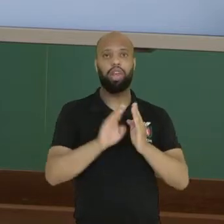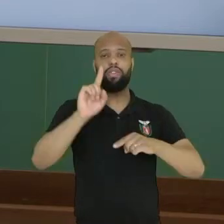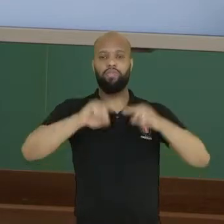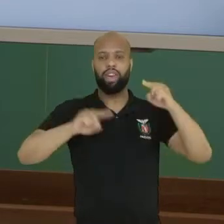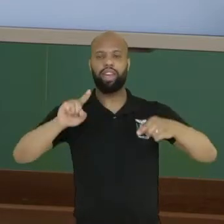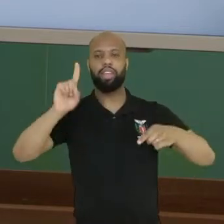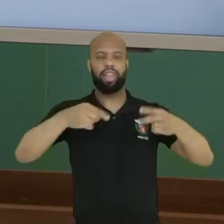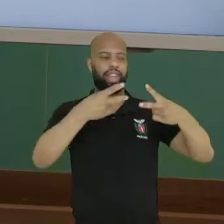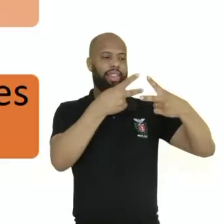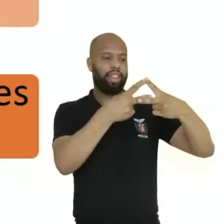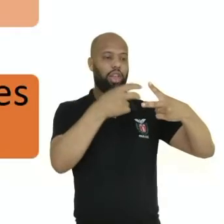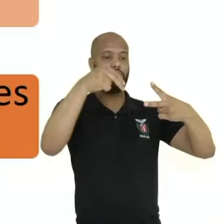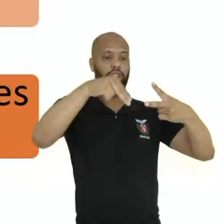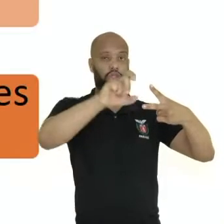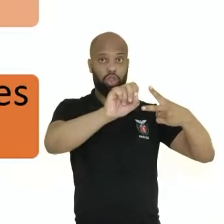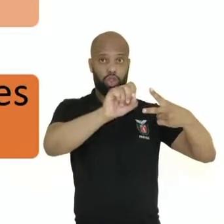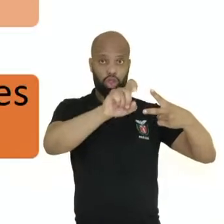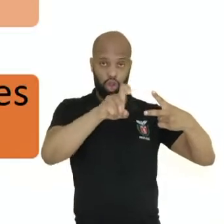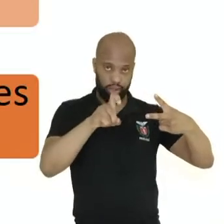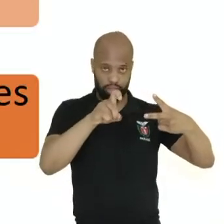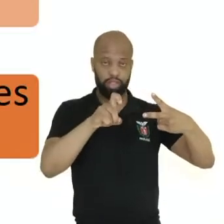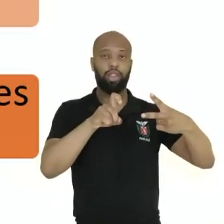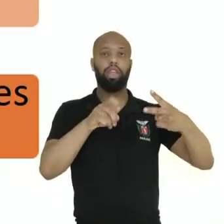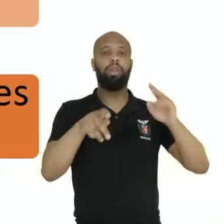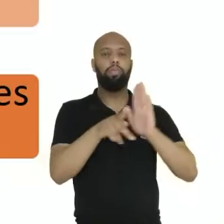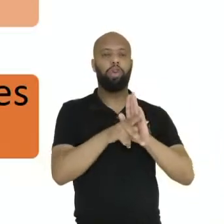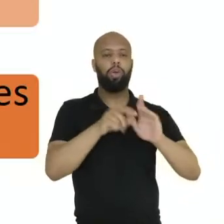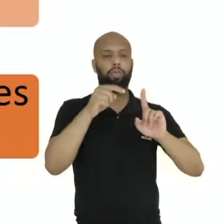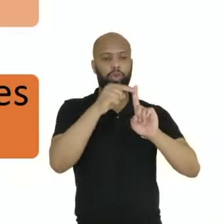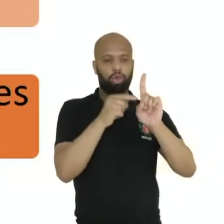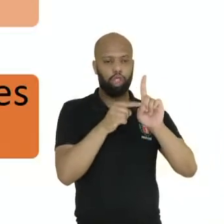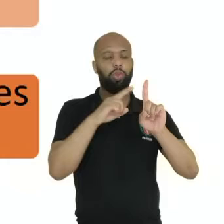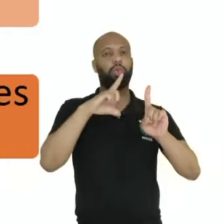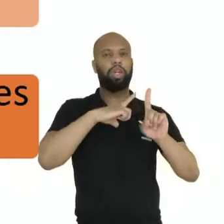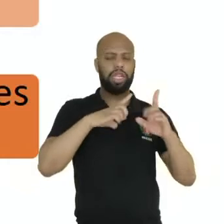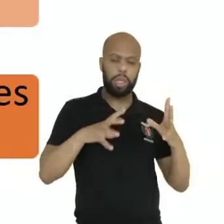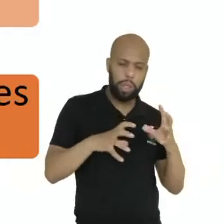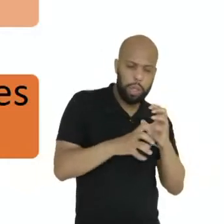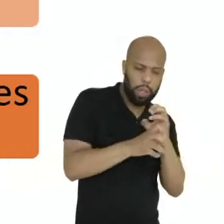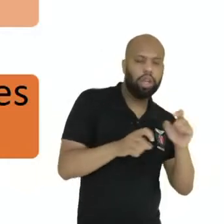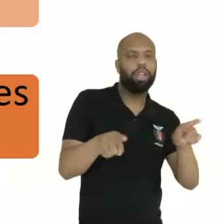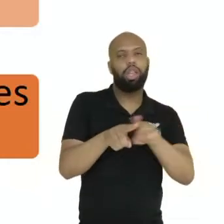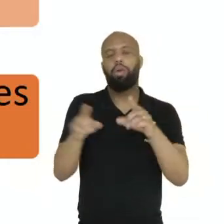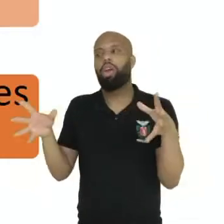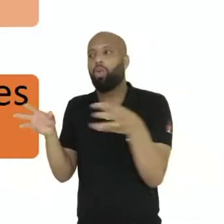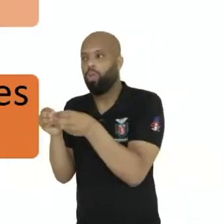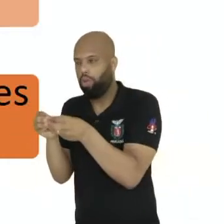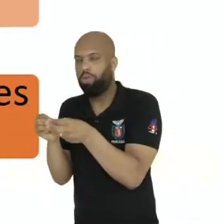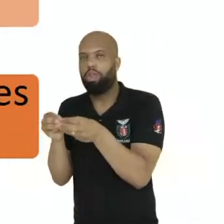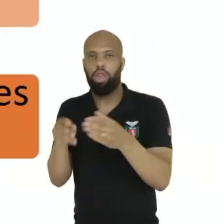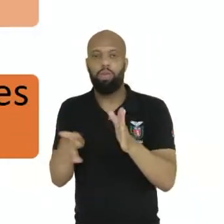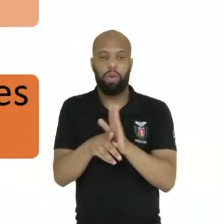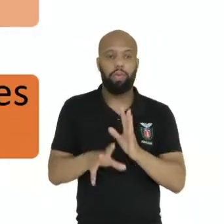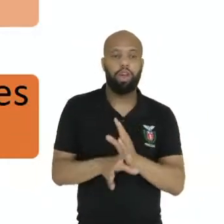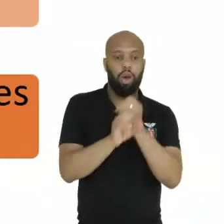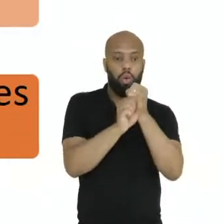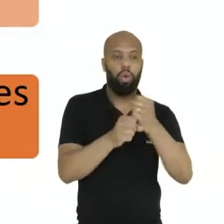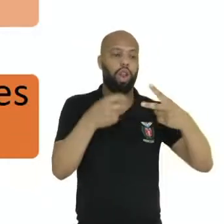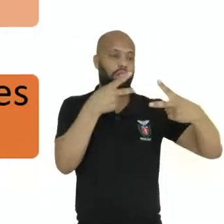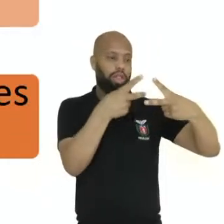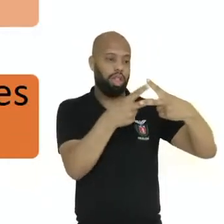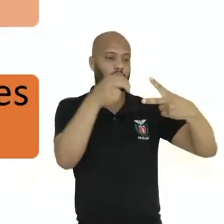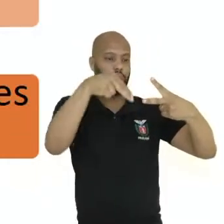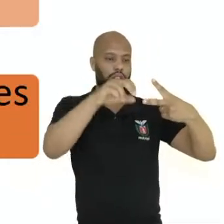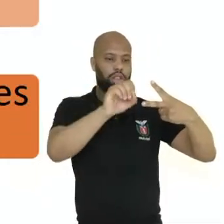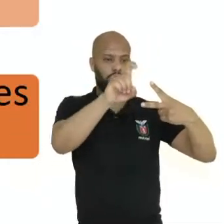do NOx, chamado de delta NOx, das espécies que sofreu oxidação e redução. Para o cálculo do delta NOx, a gente